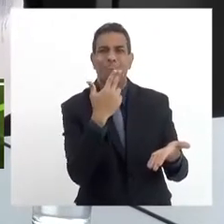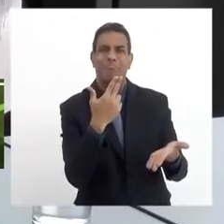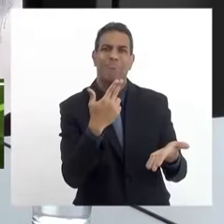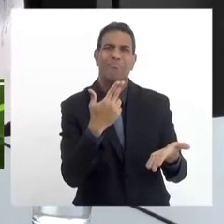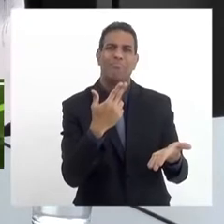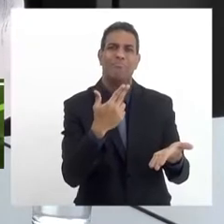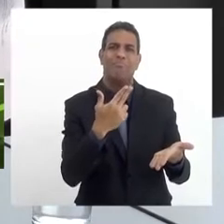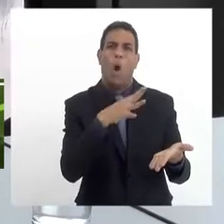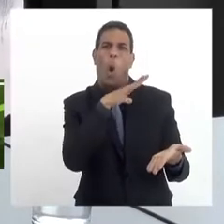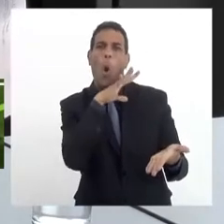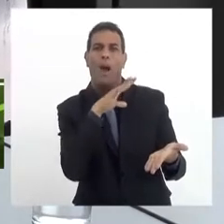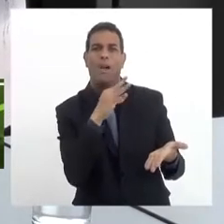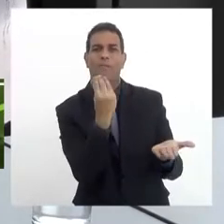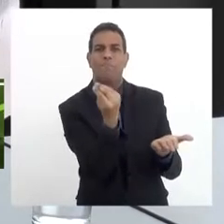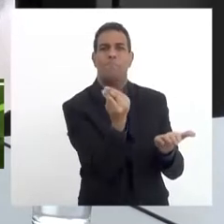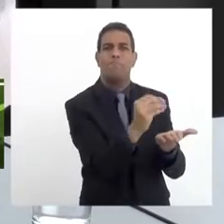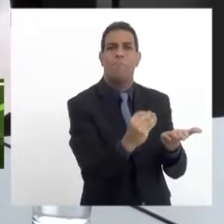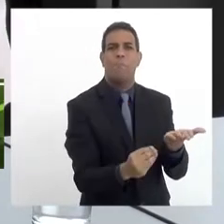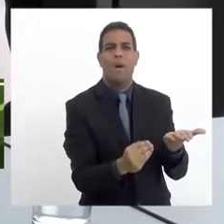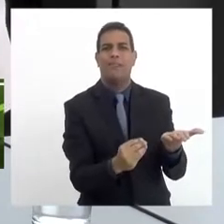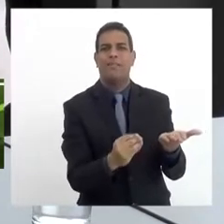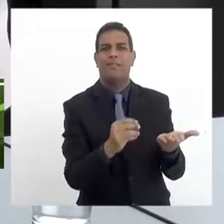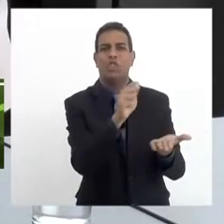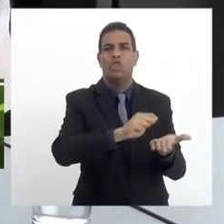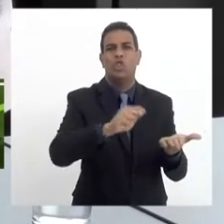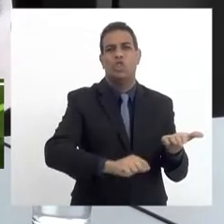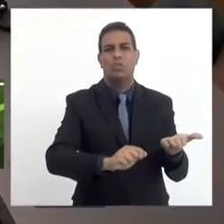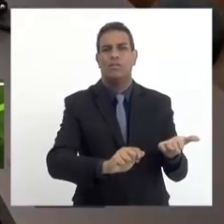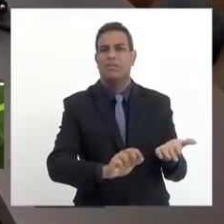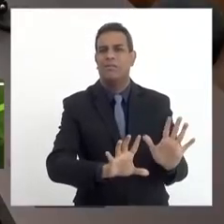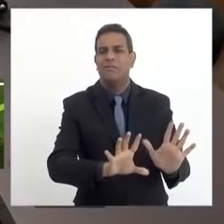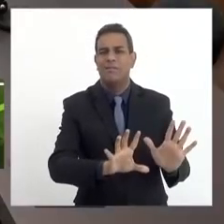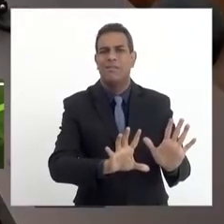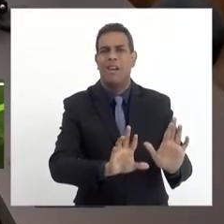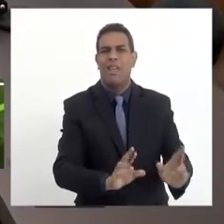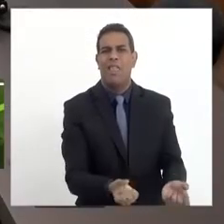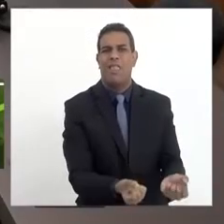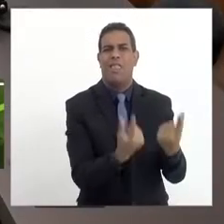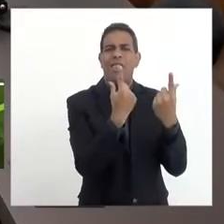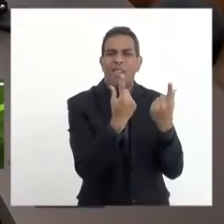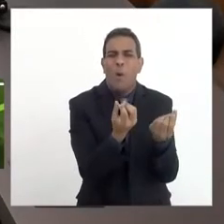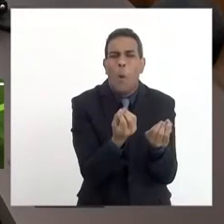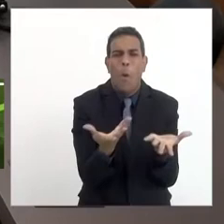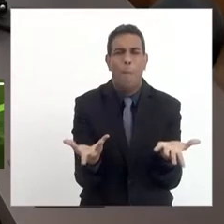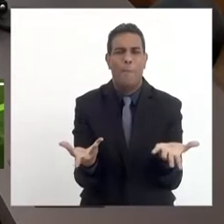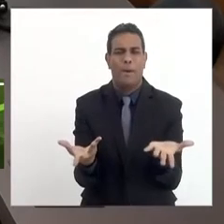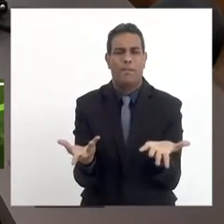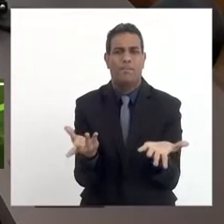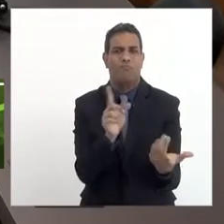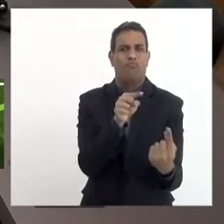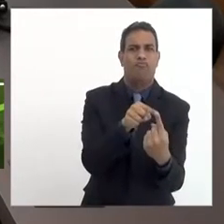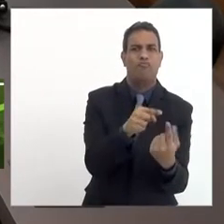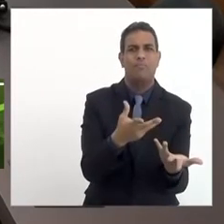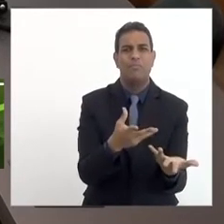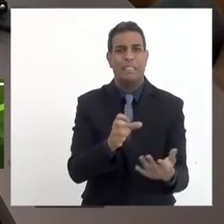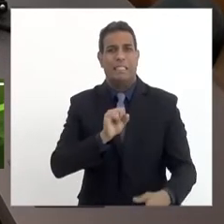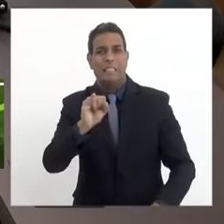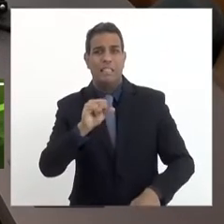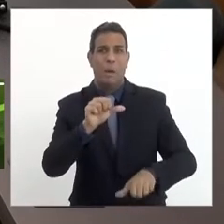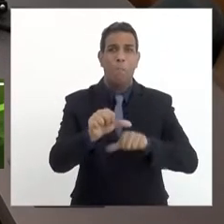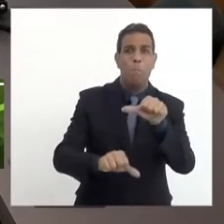mal redigido. Concordo. Né? Mal redigido. É. É relevante se